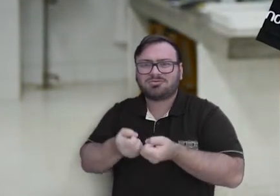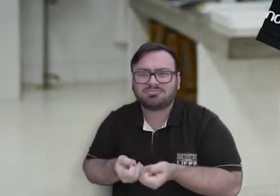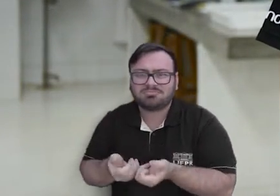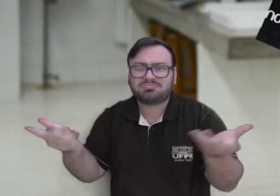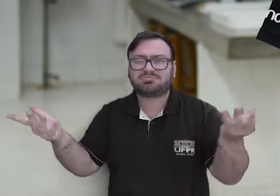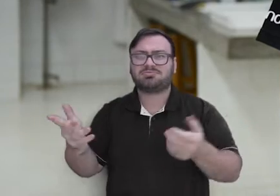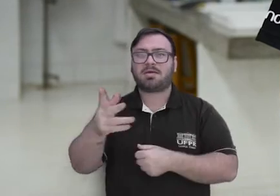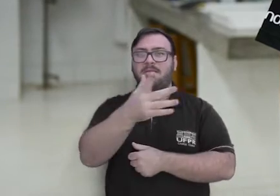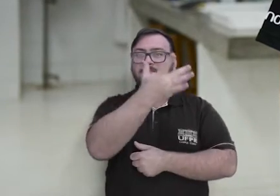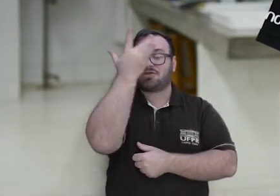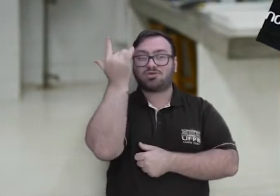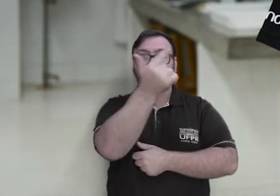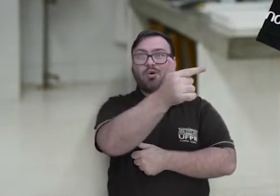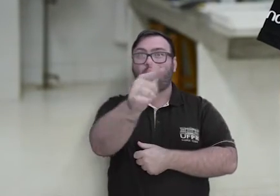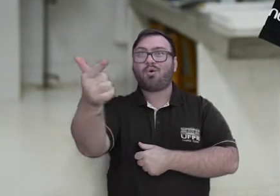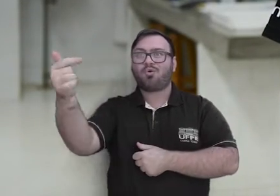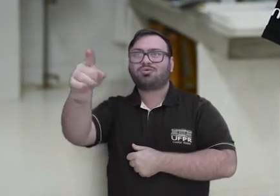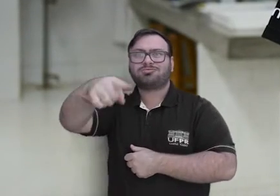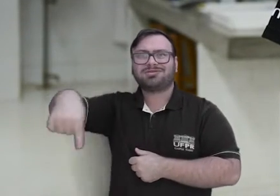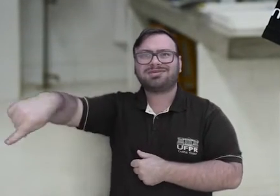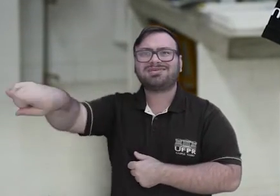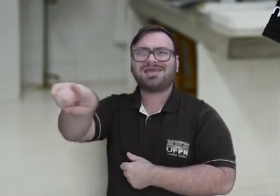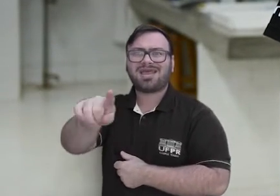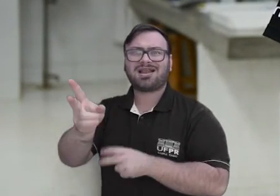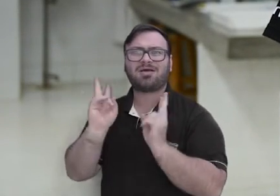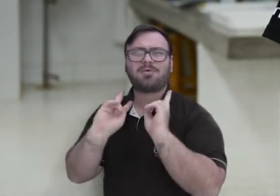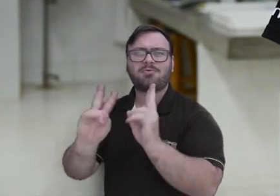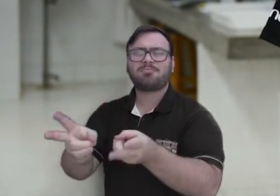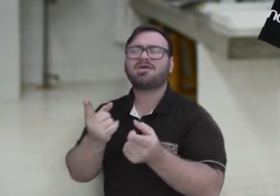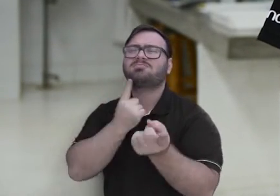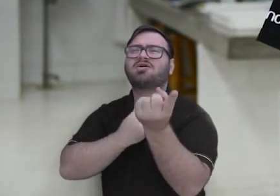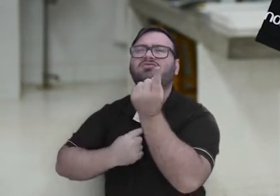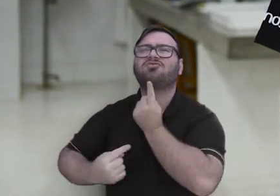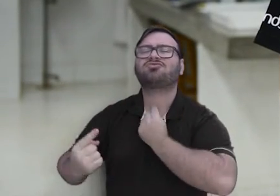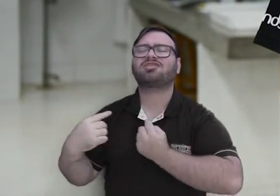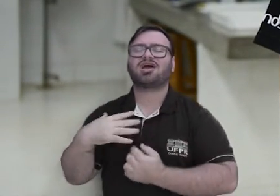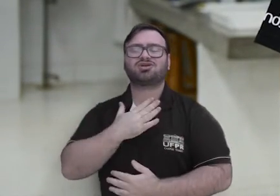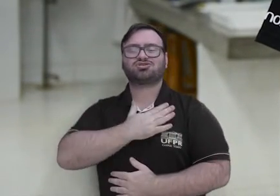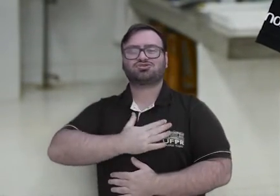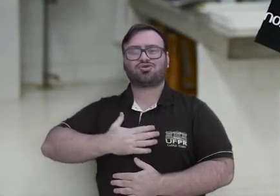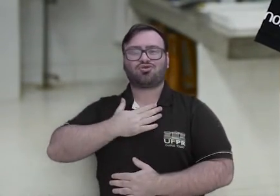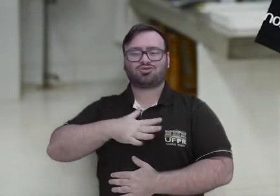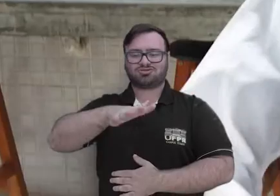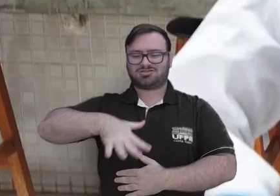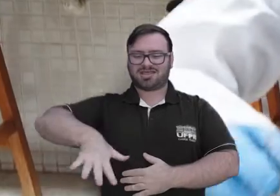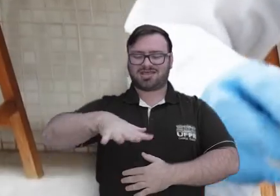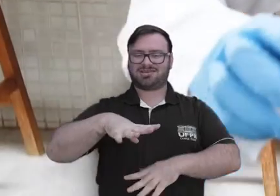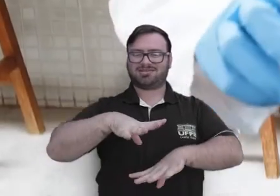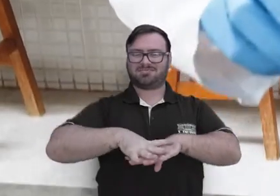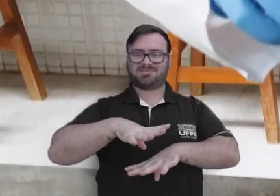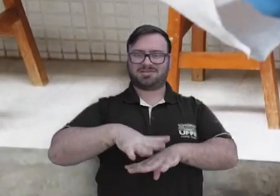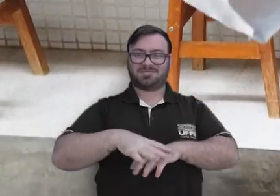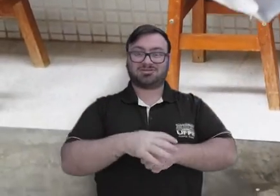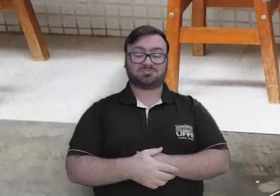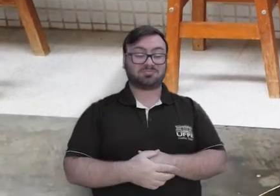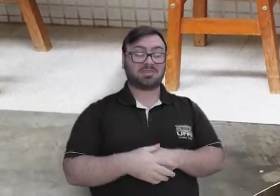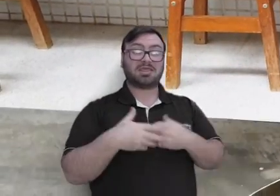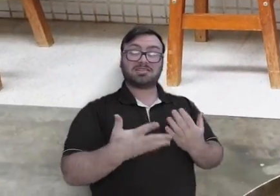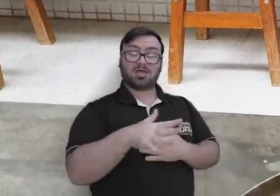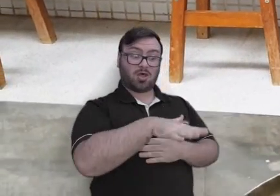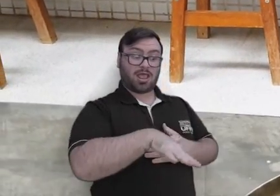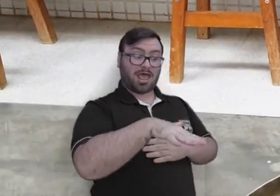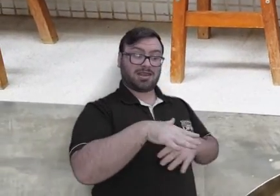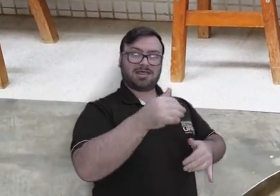outras pessoas e essas pessoas terem o mesmo fascínio que eu tenho pela área da matemática. A parte da química ela tem uma